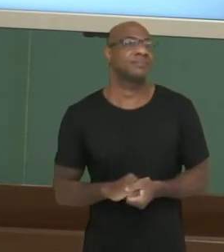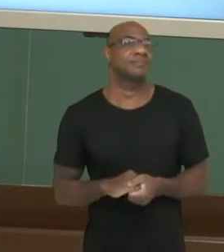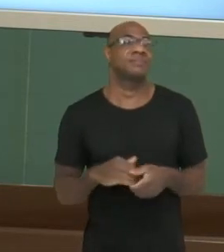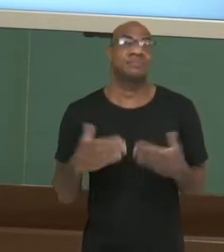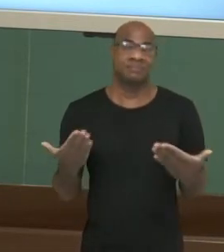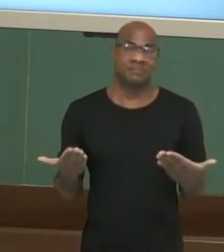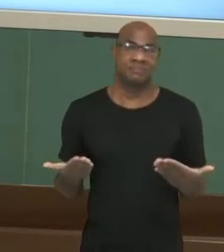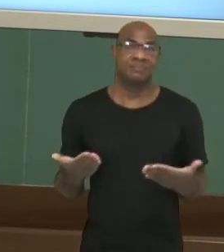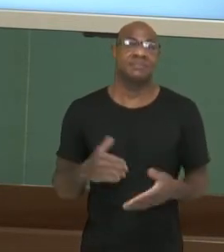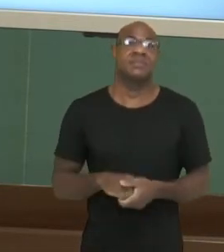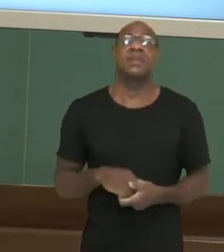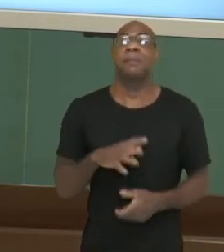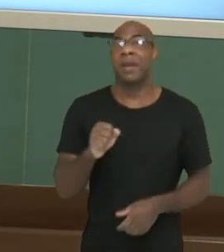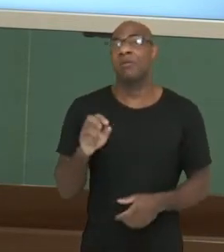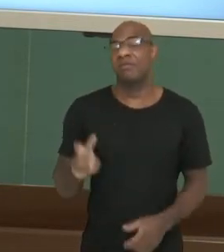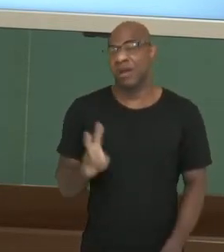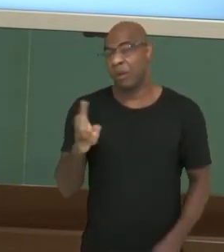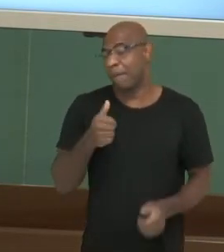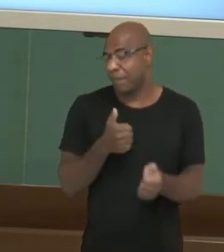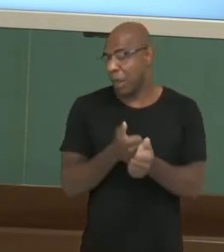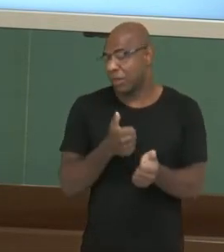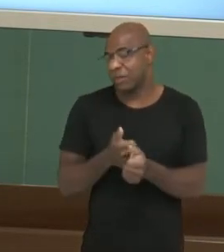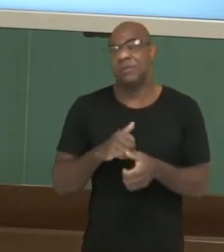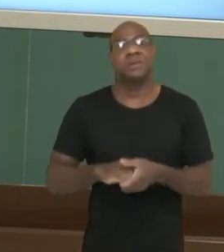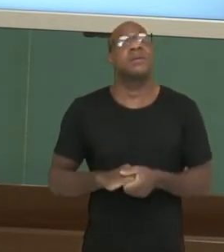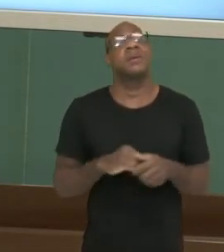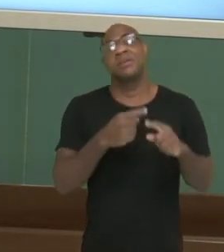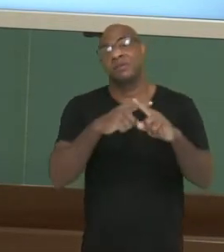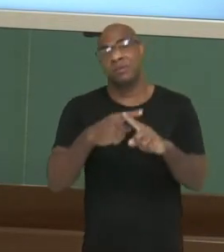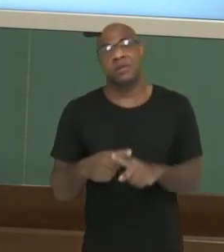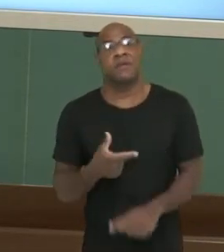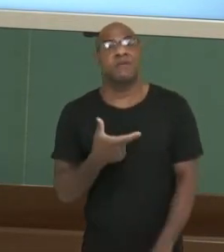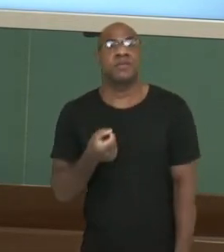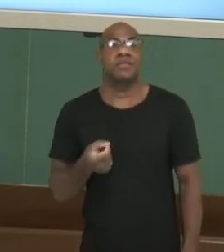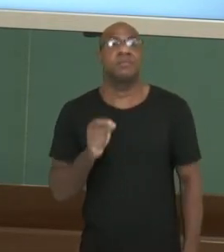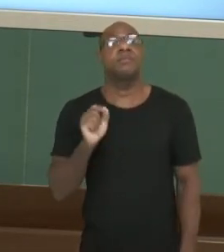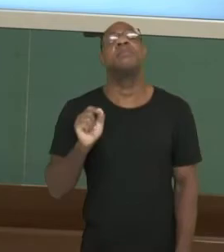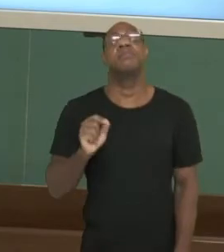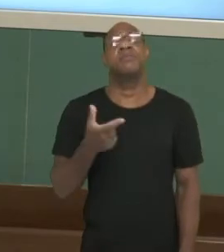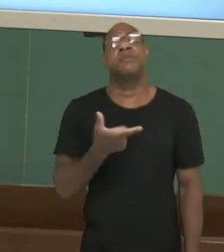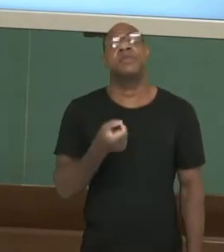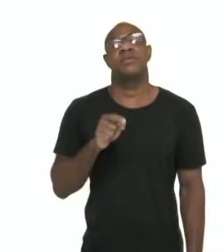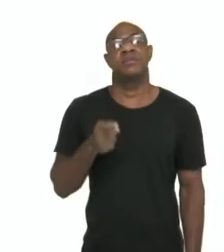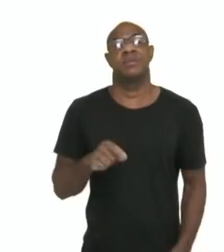tá bom? Então pega um valor aproximado ali. Multiplicando por 20 mil...